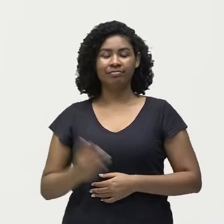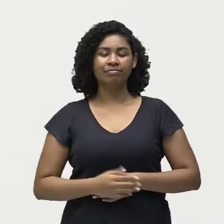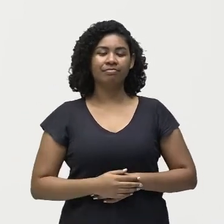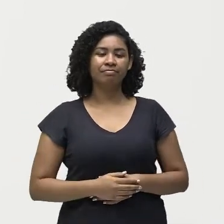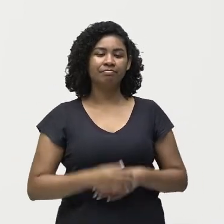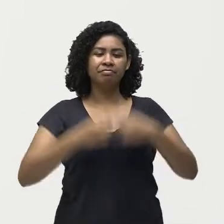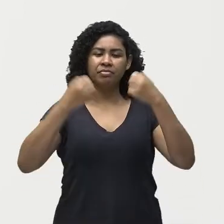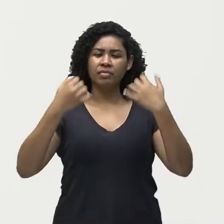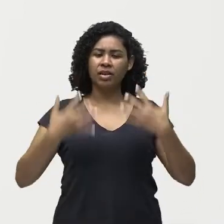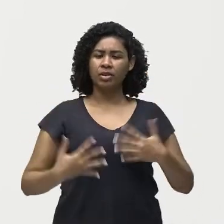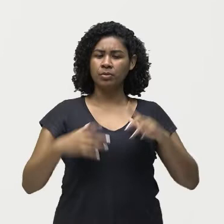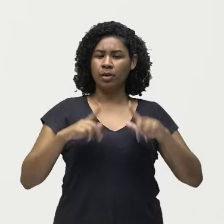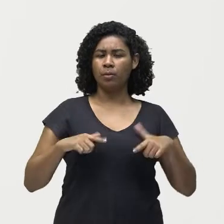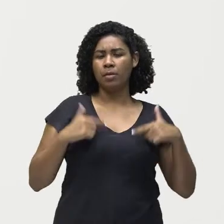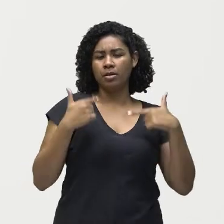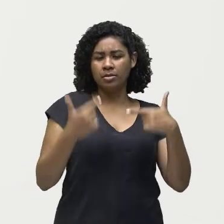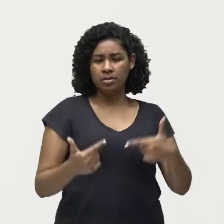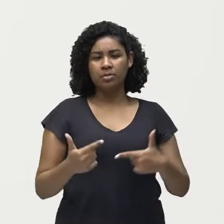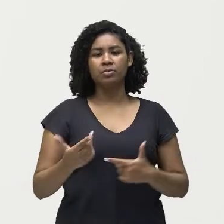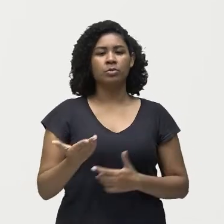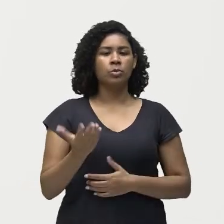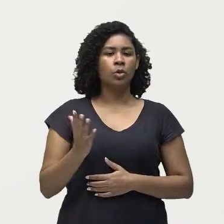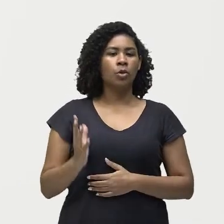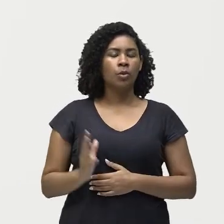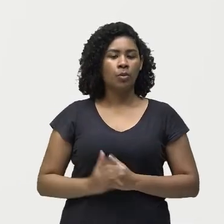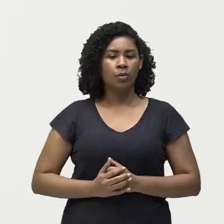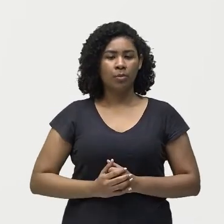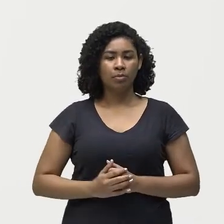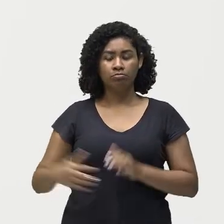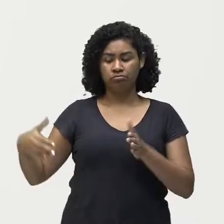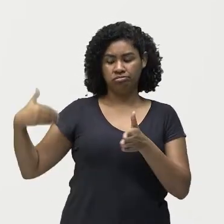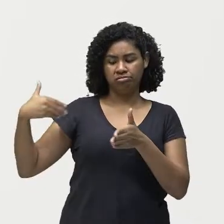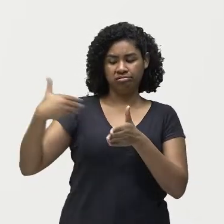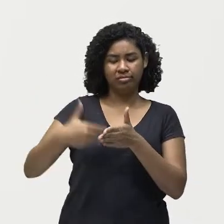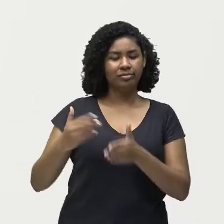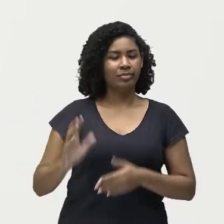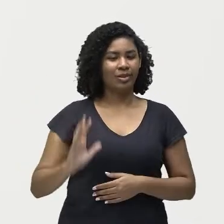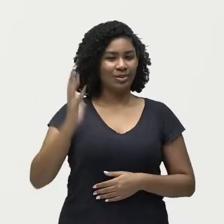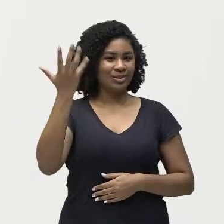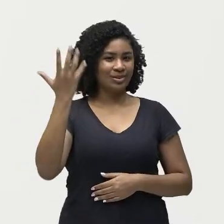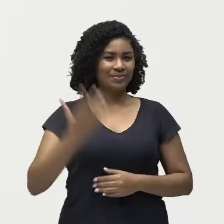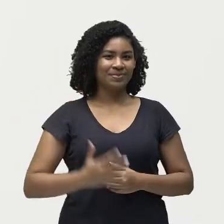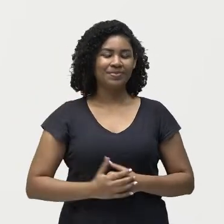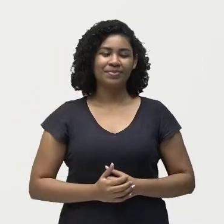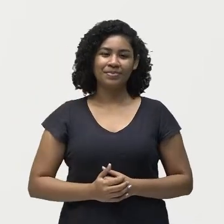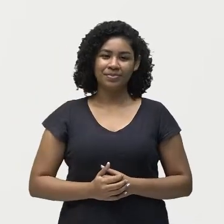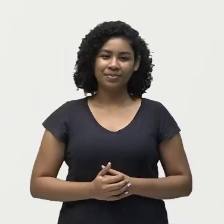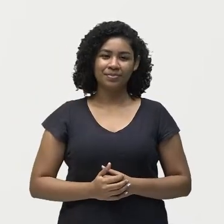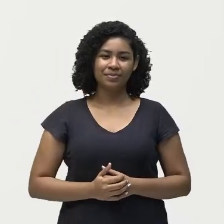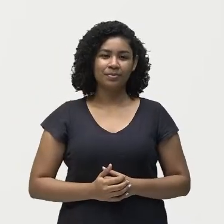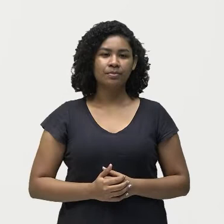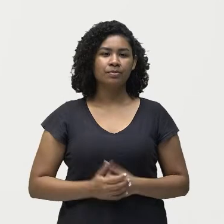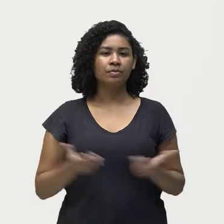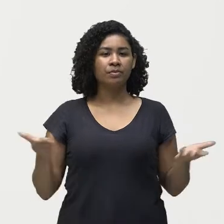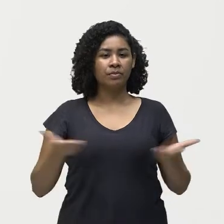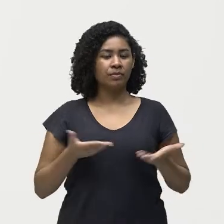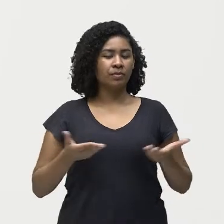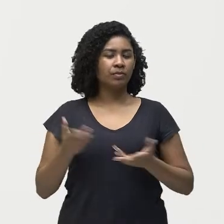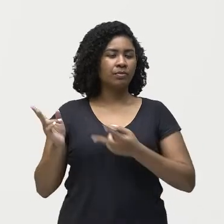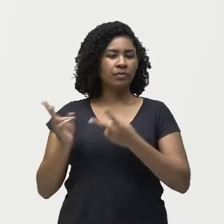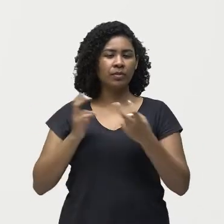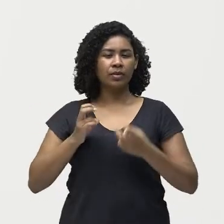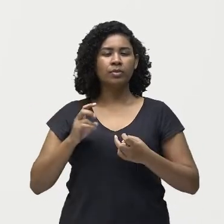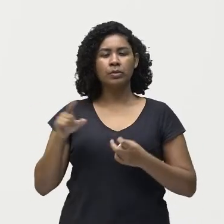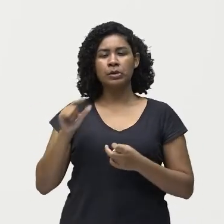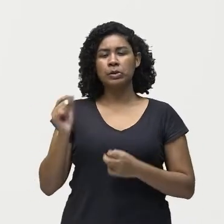uma descrição de um fato, no caso, quando a gente tem uma sequência de eventos. Vamos então observar um pouquinho sobre um desses tipos